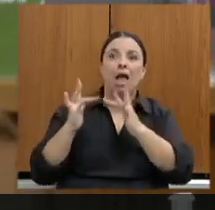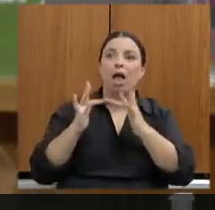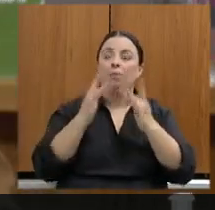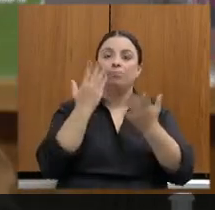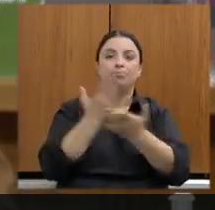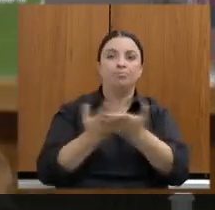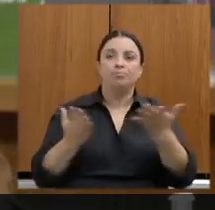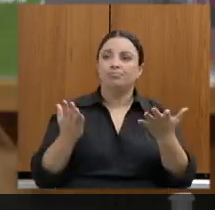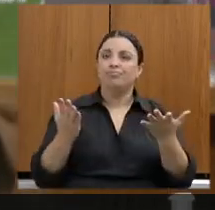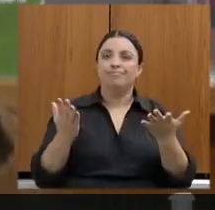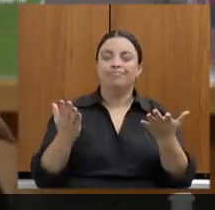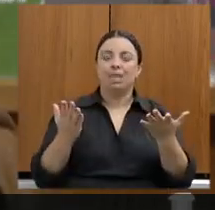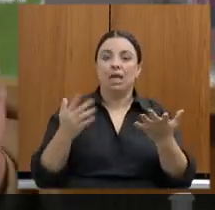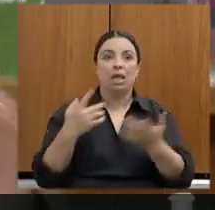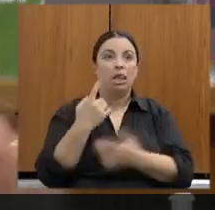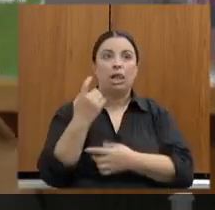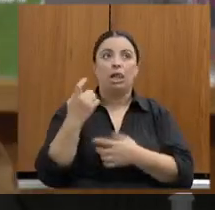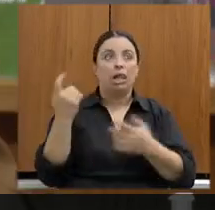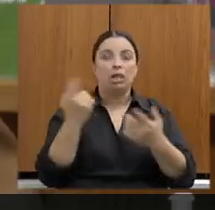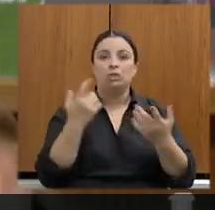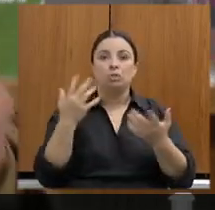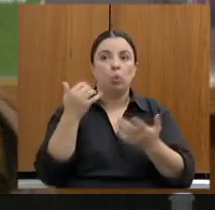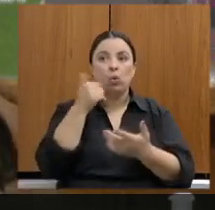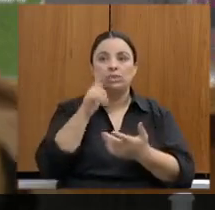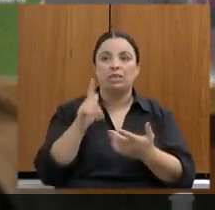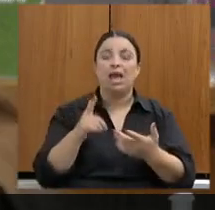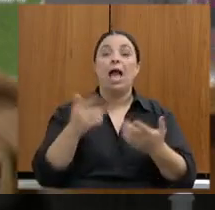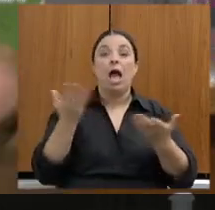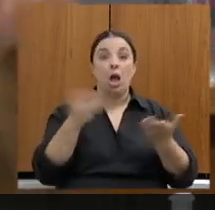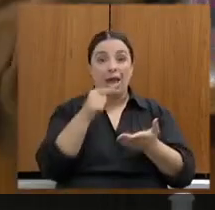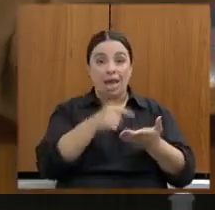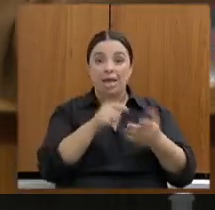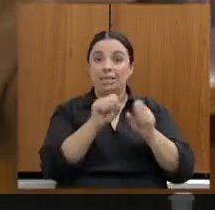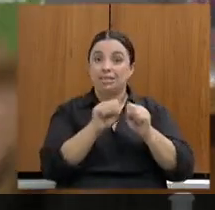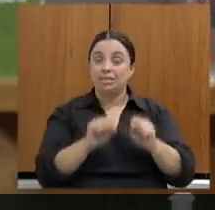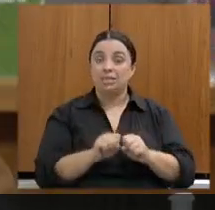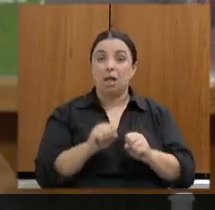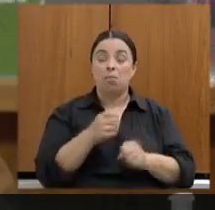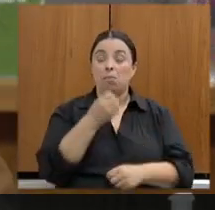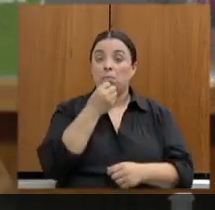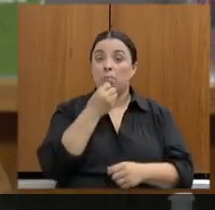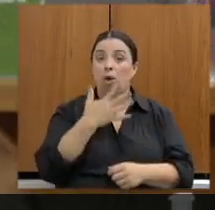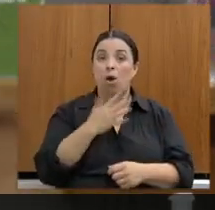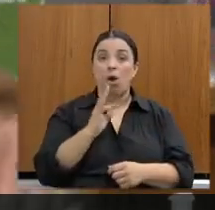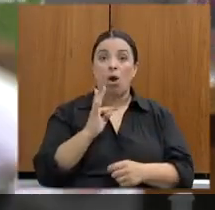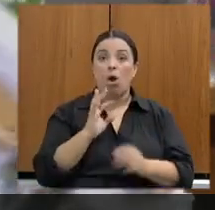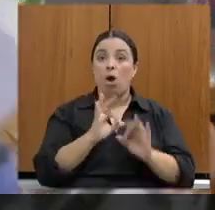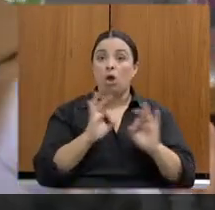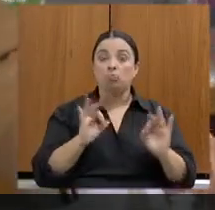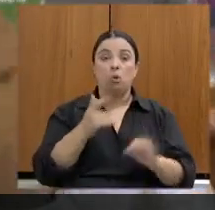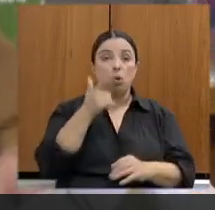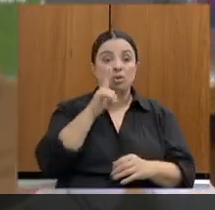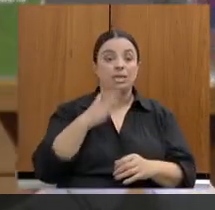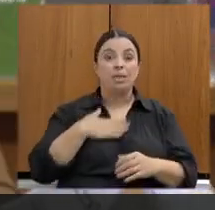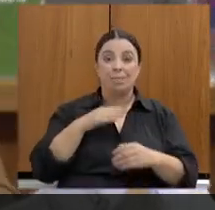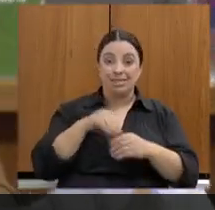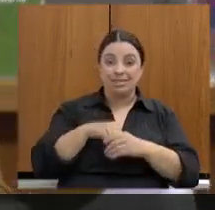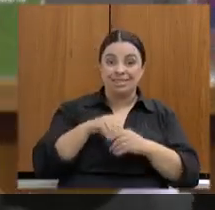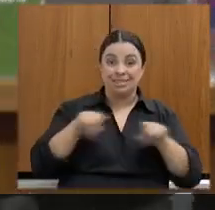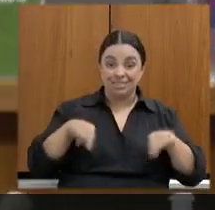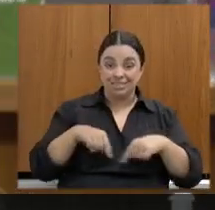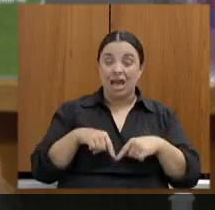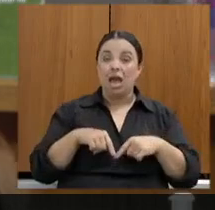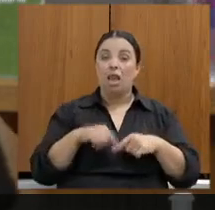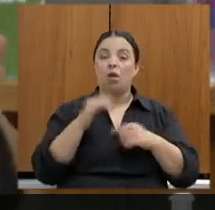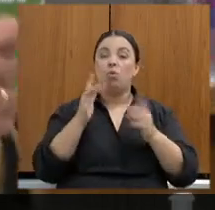aqui ele foi desenhado para falar em todos os sistemas da minha sala que eu consigo falar lá como Salto da Divisa vou conseguir falar